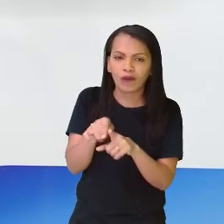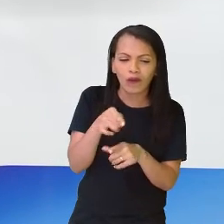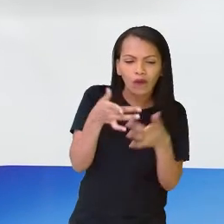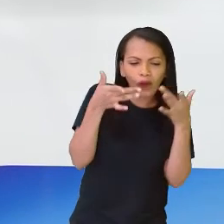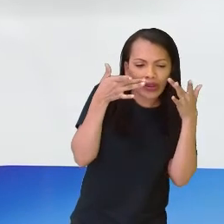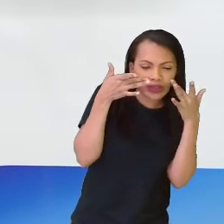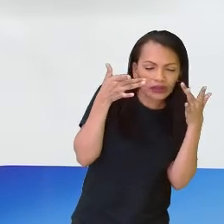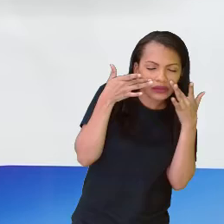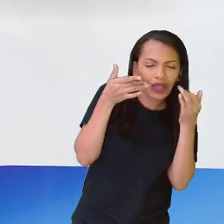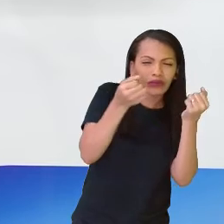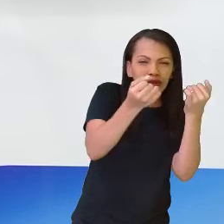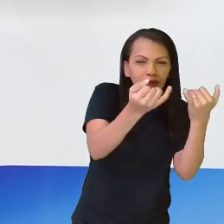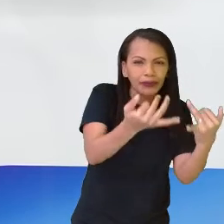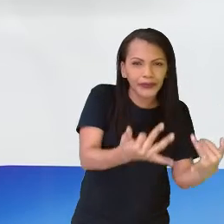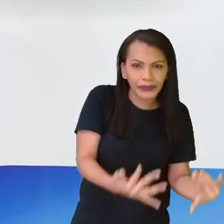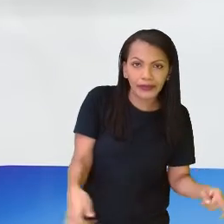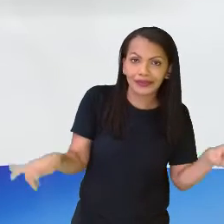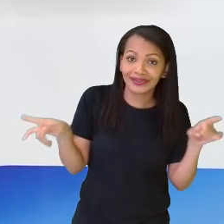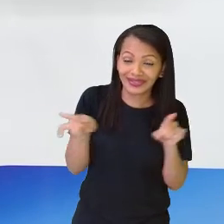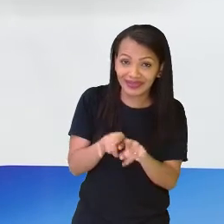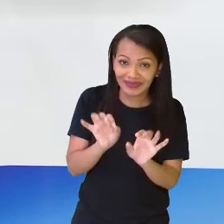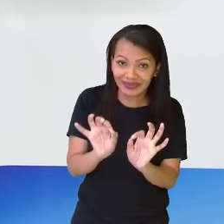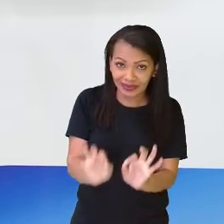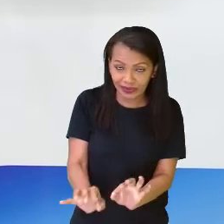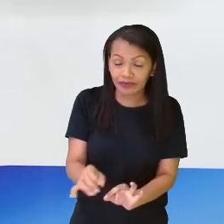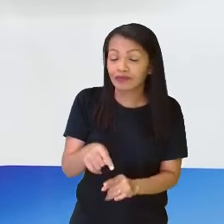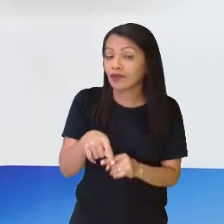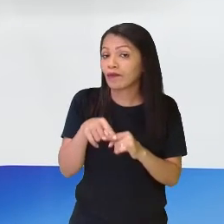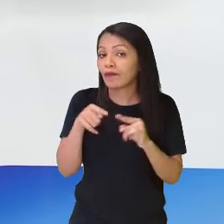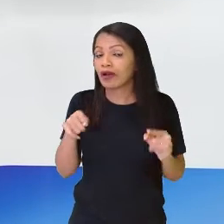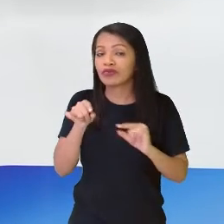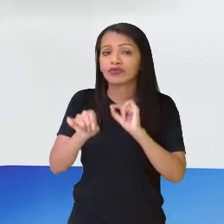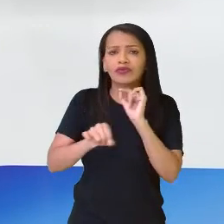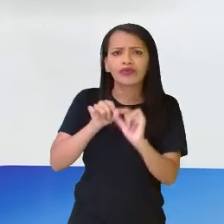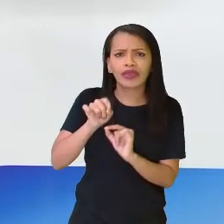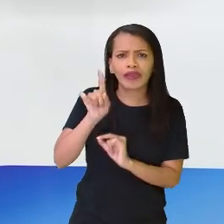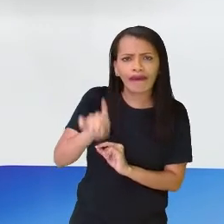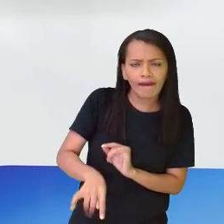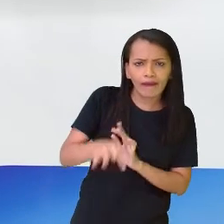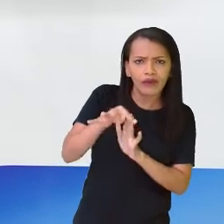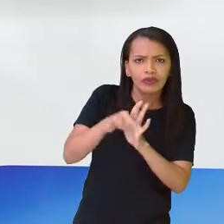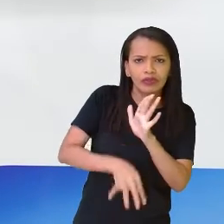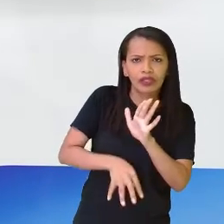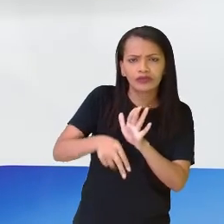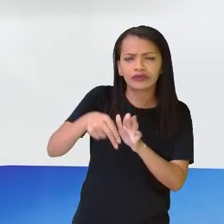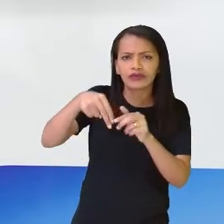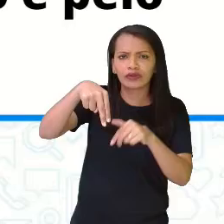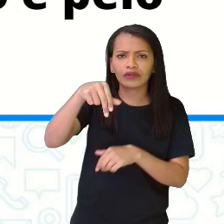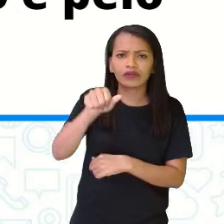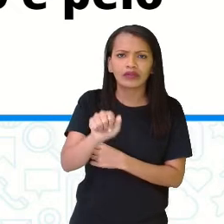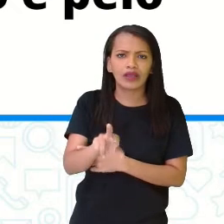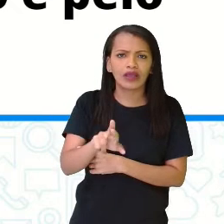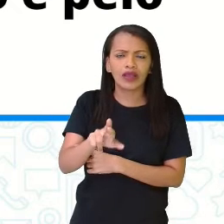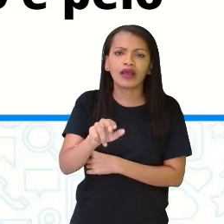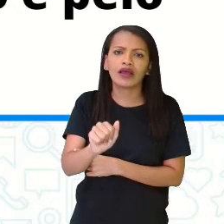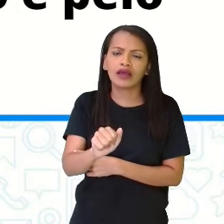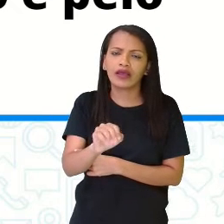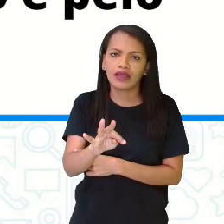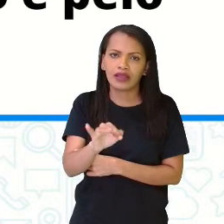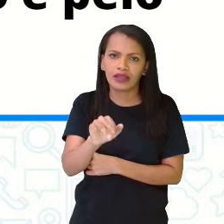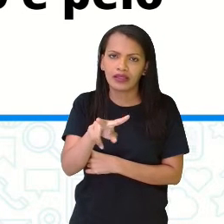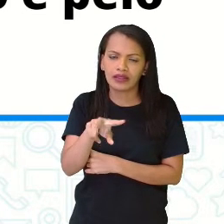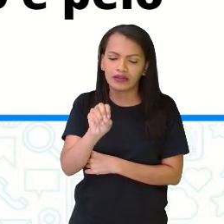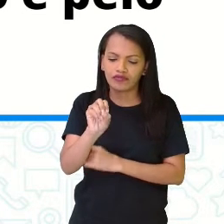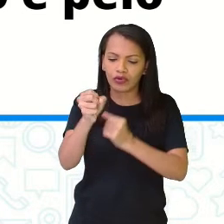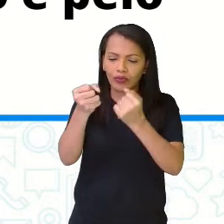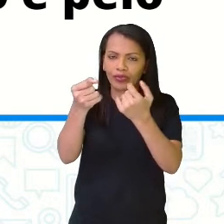um texto desse gênero também. Mas o que é o texto narrativo, professora? A marca fundamental do